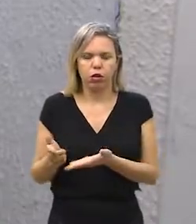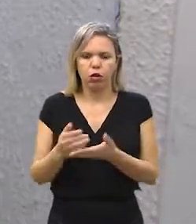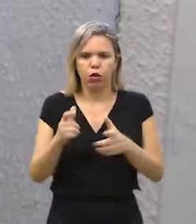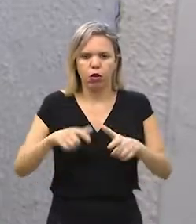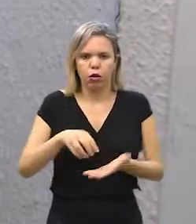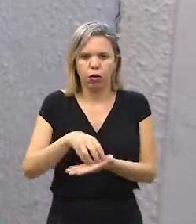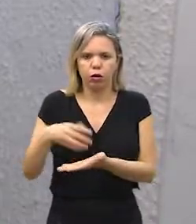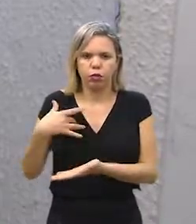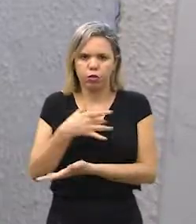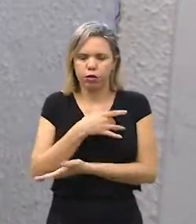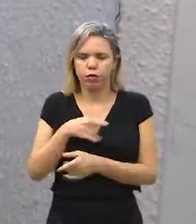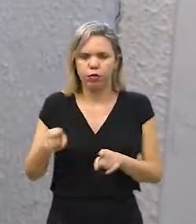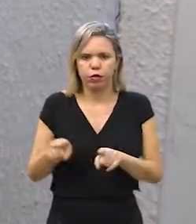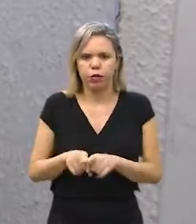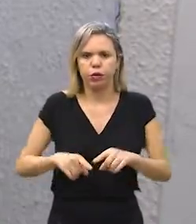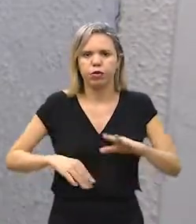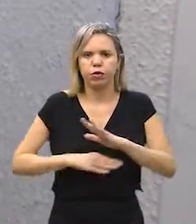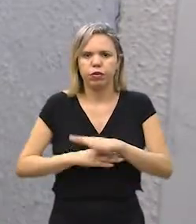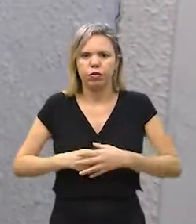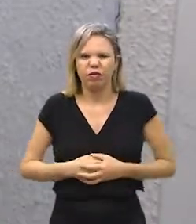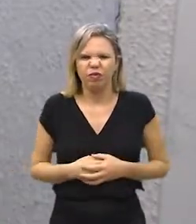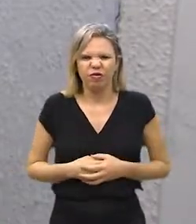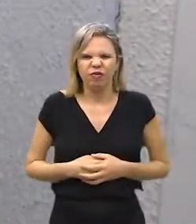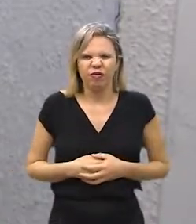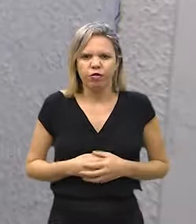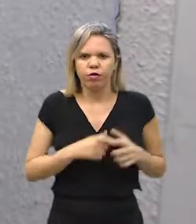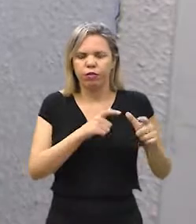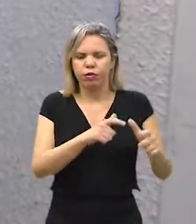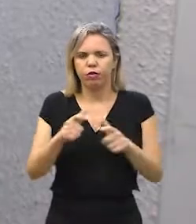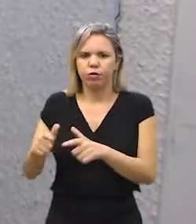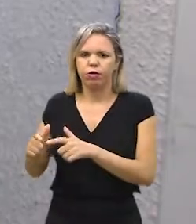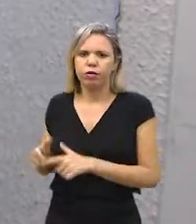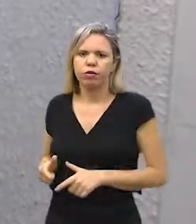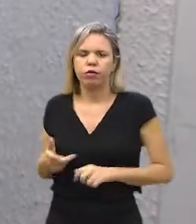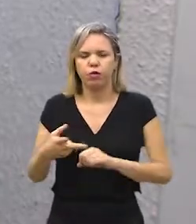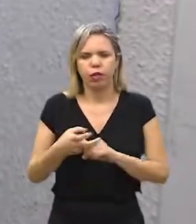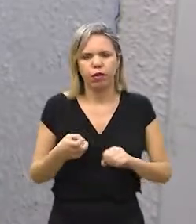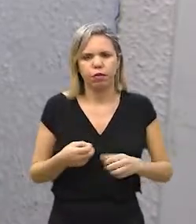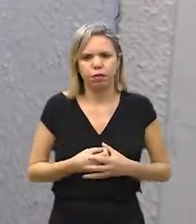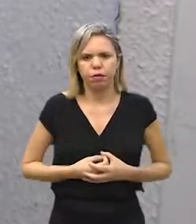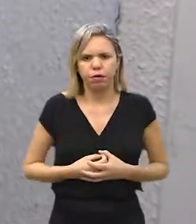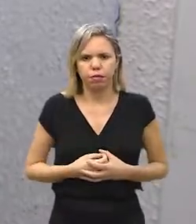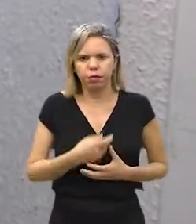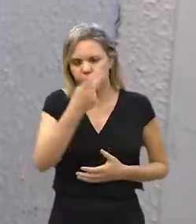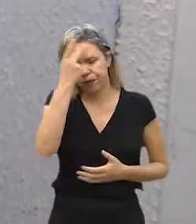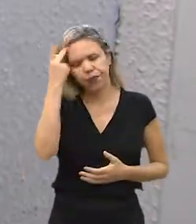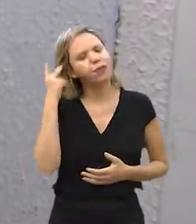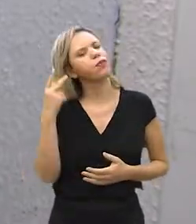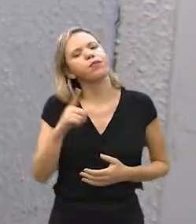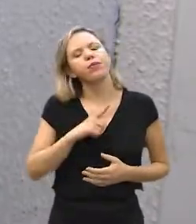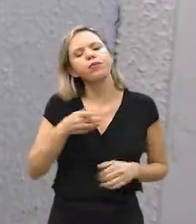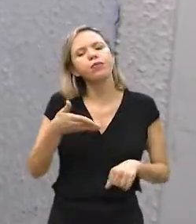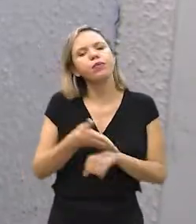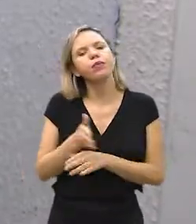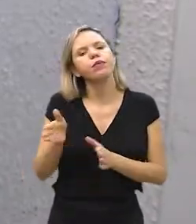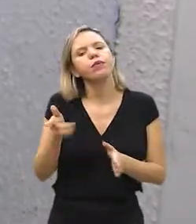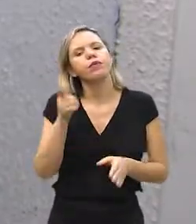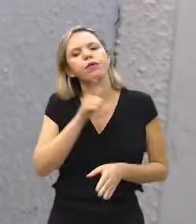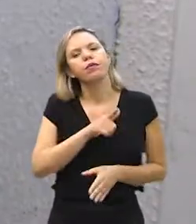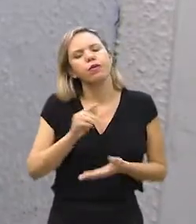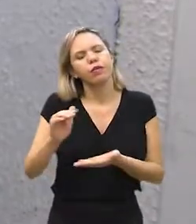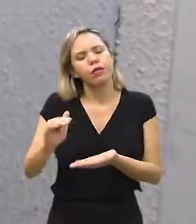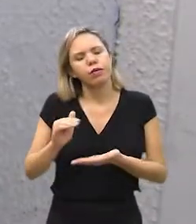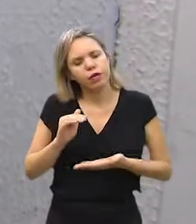coleta em posto de saúde inclusive na Câmara e mais lugares ou um aplicativo que a pessoa possa ter acesso